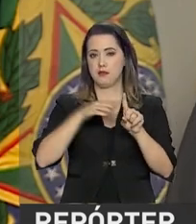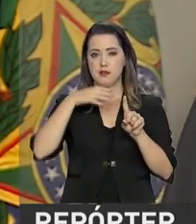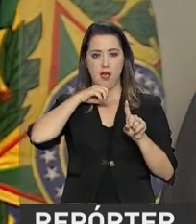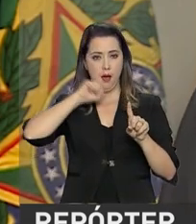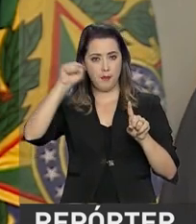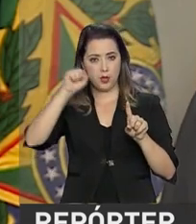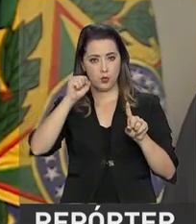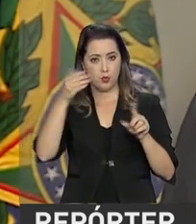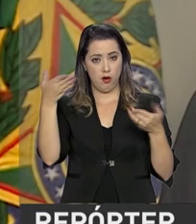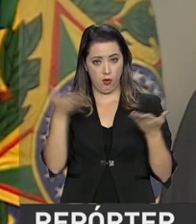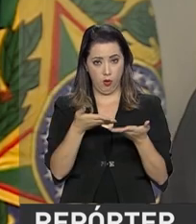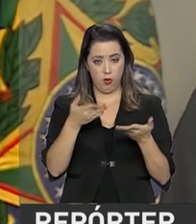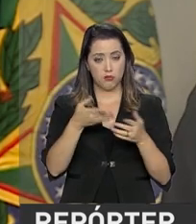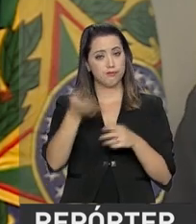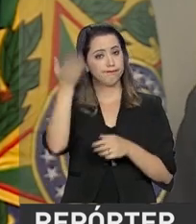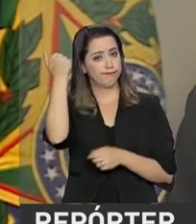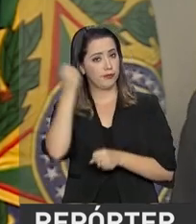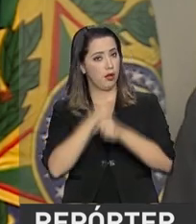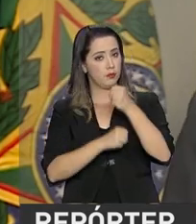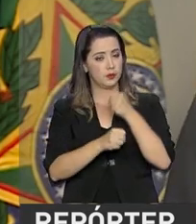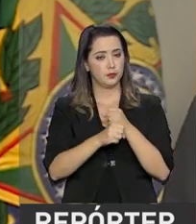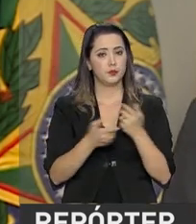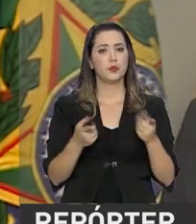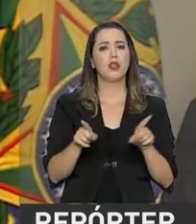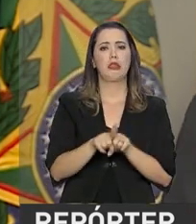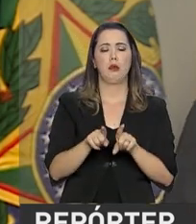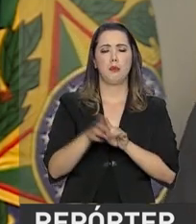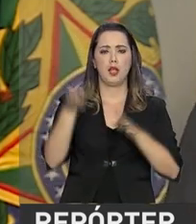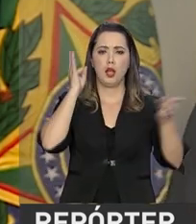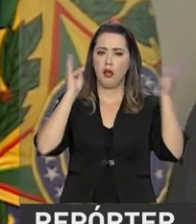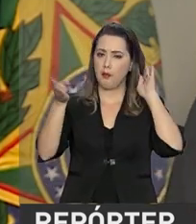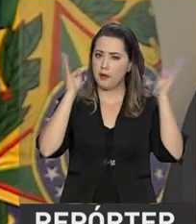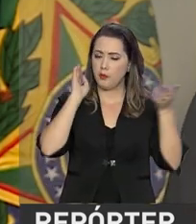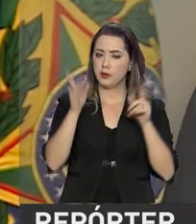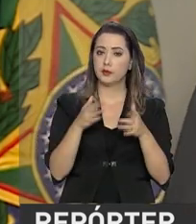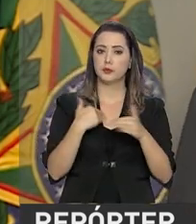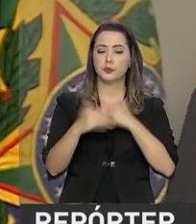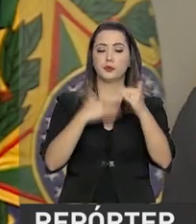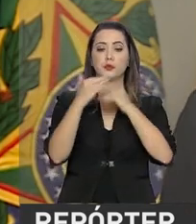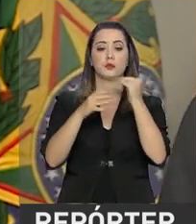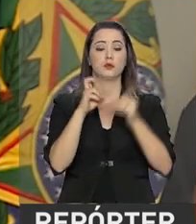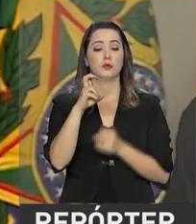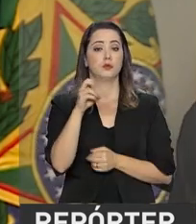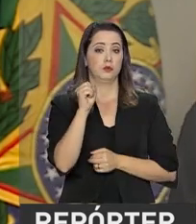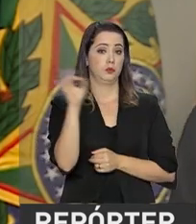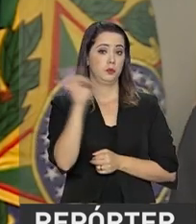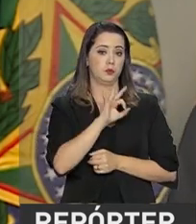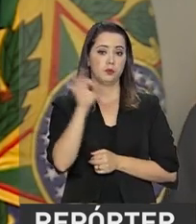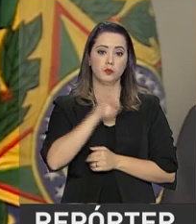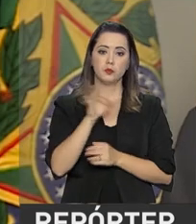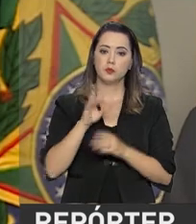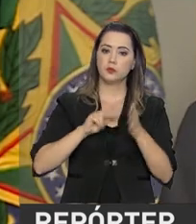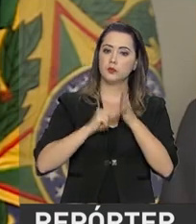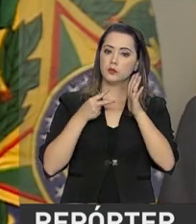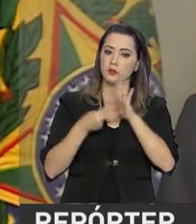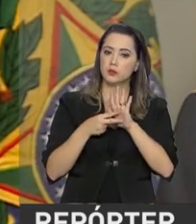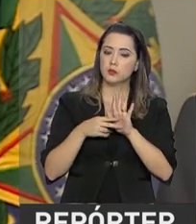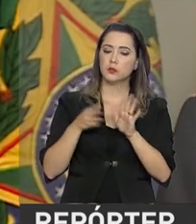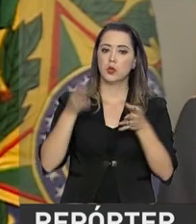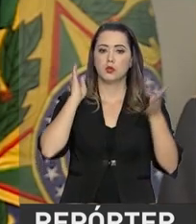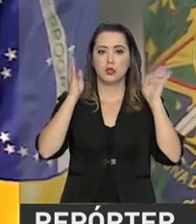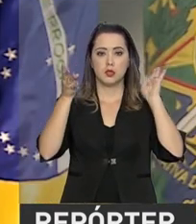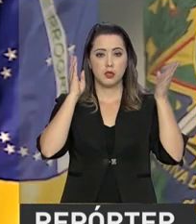tópico dos caminhões houve um aumento de 58 por cento o que significa que esses caminhões vão transportar a produção é